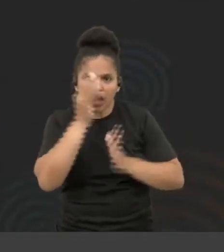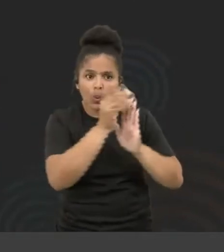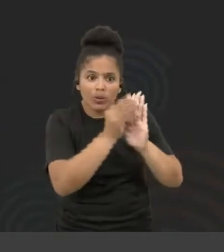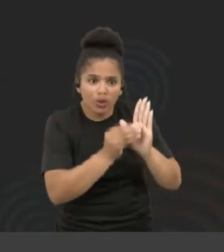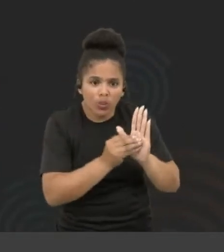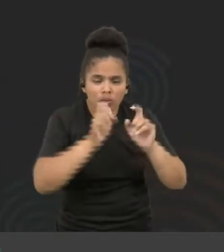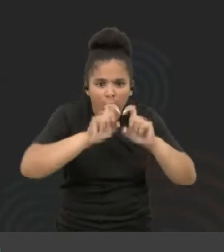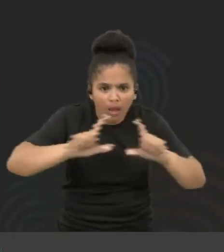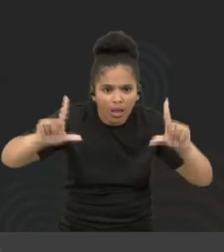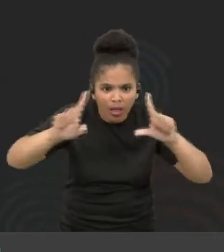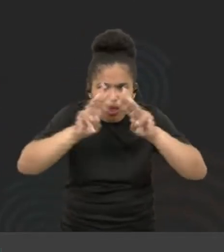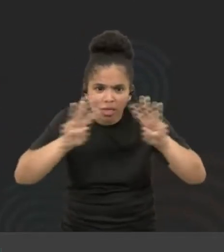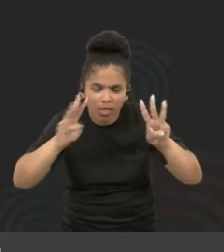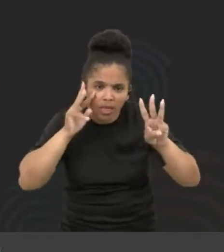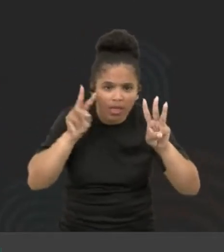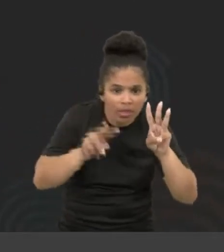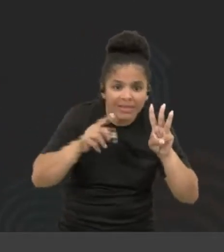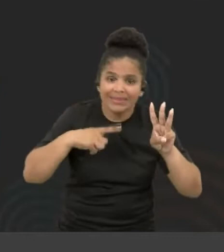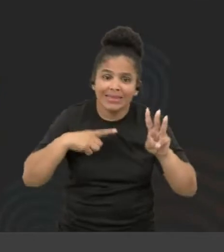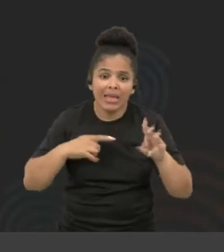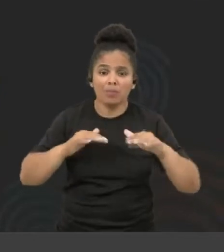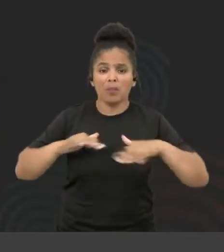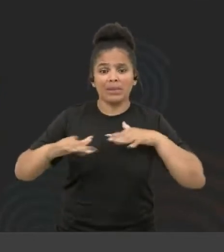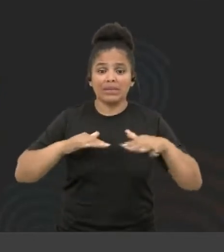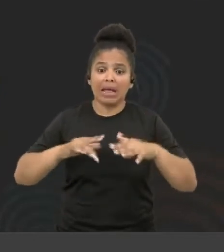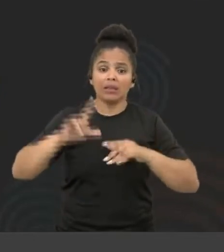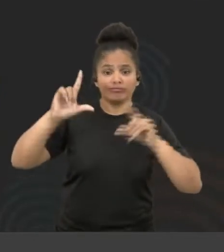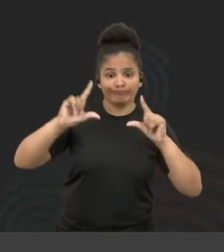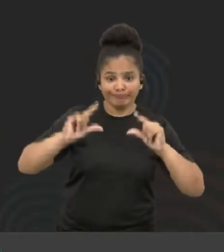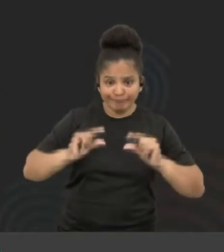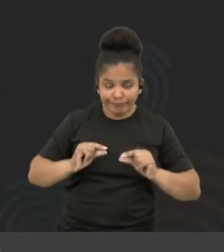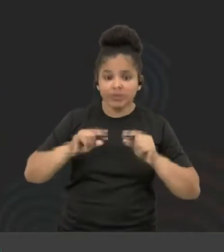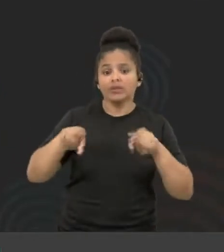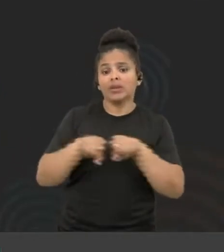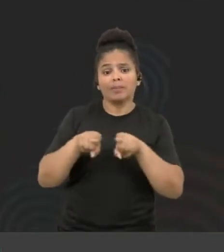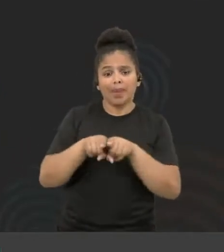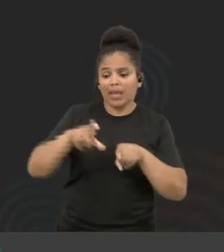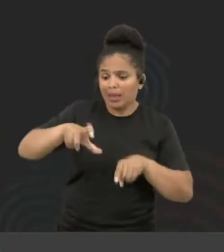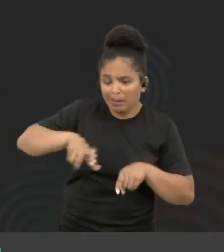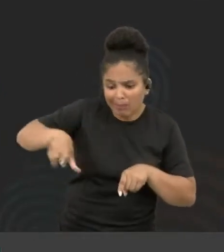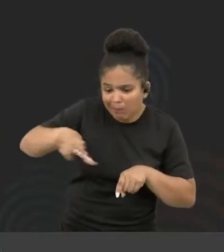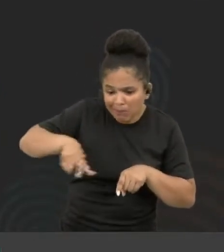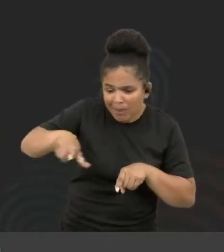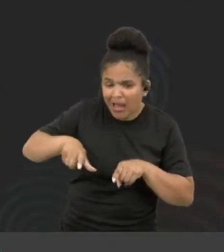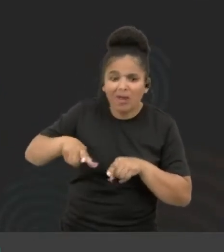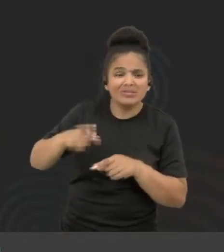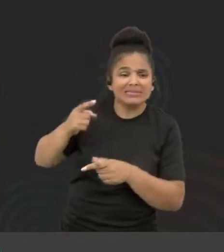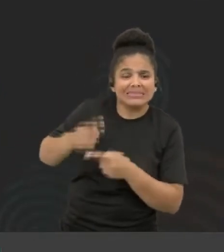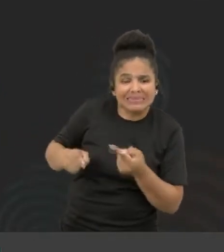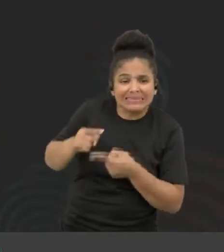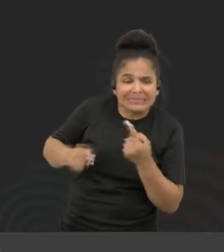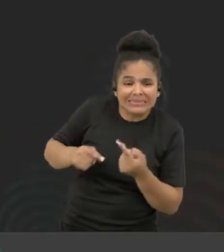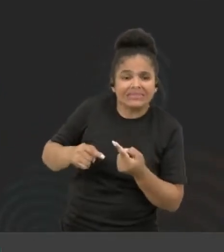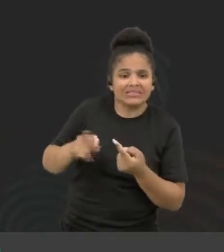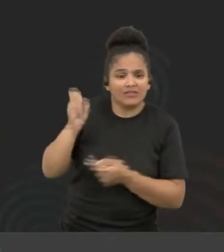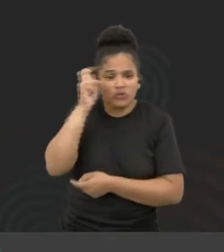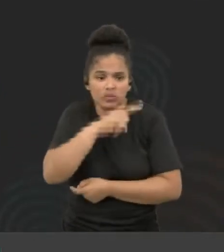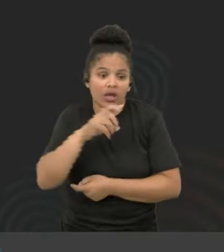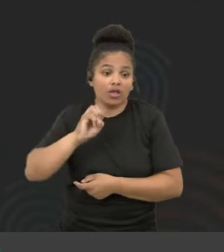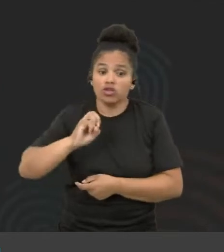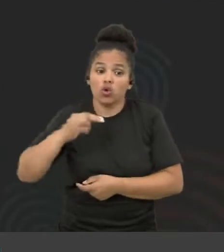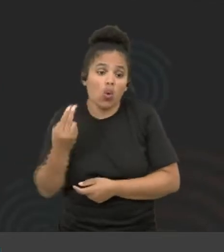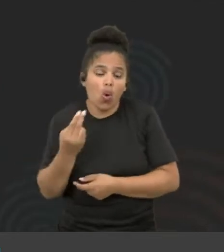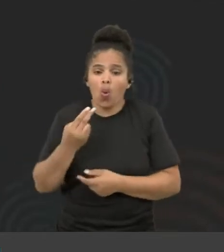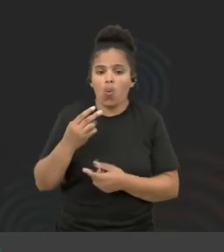com mobilidade reduzida, pessoas que talvez não consigam utilizar o mouse ou tenham dificuldades em utilizar certos